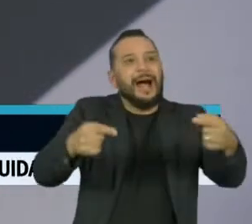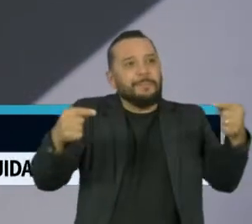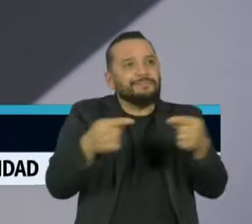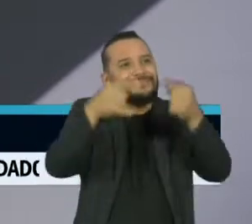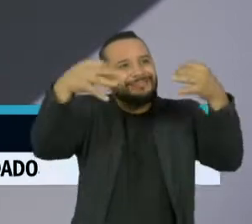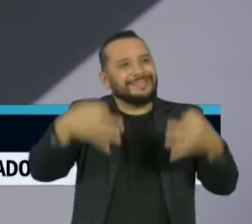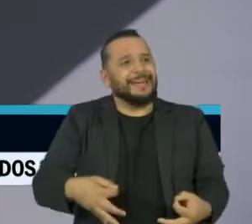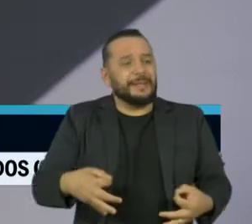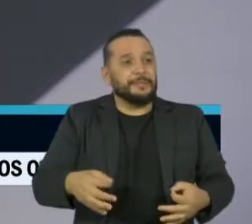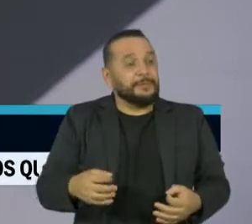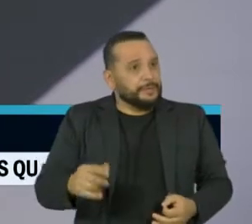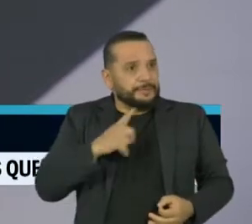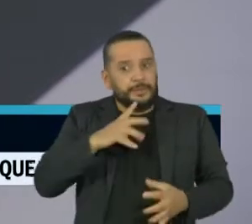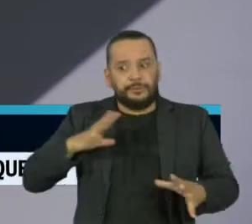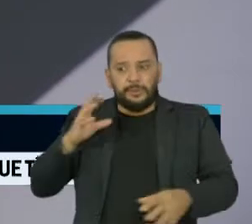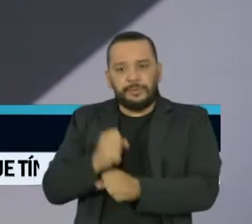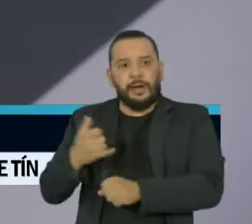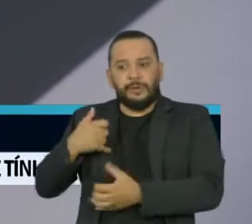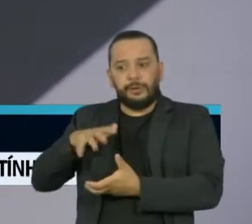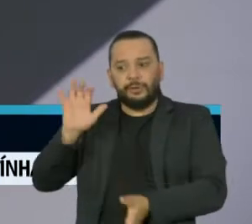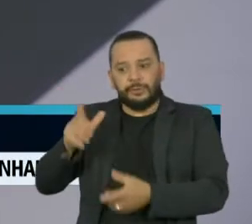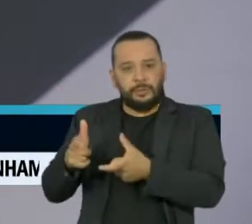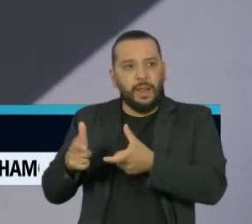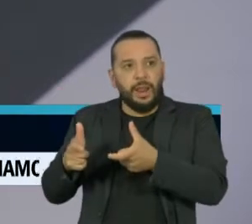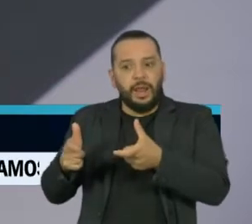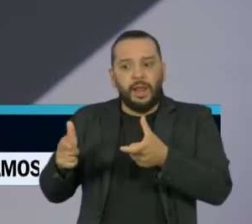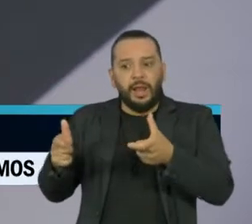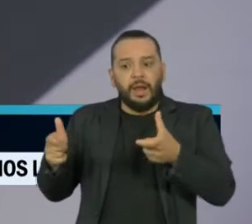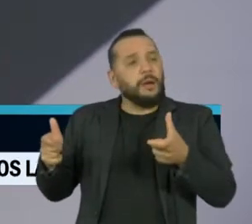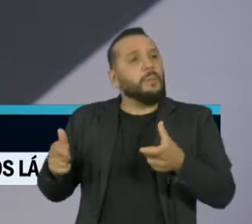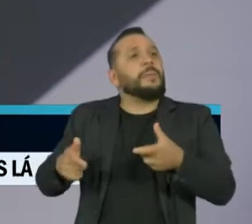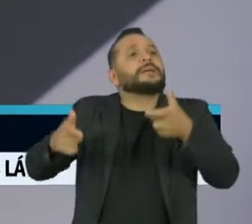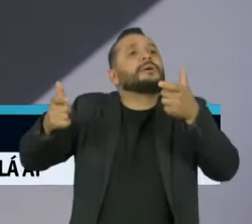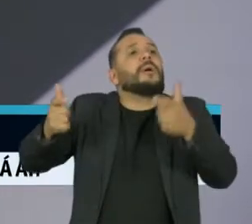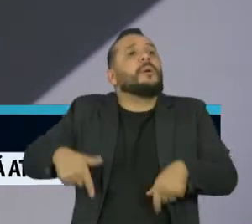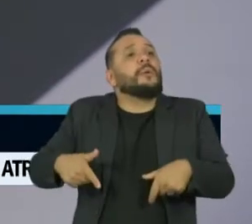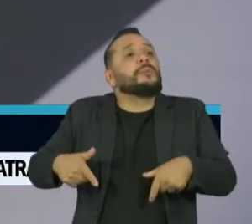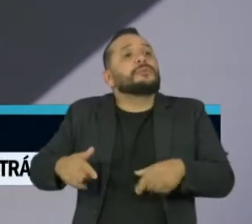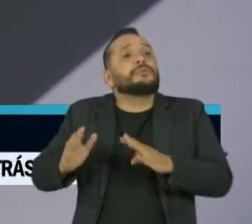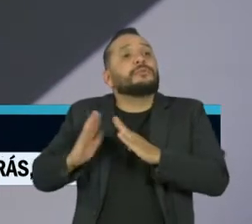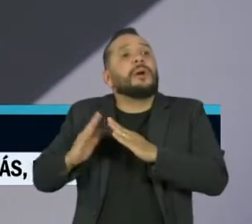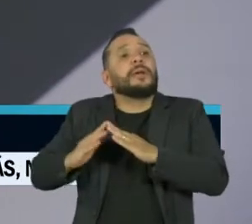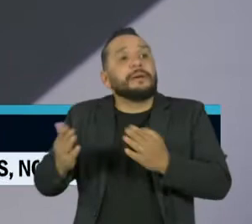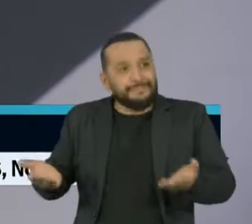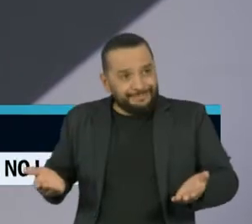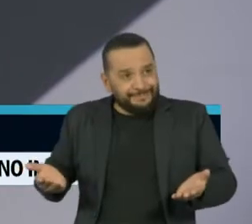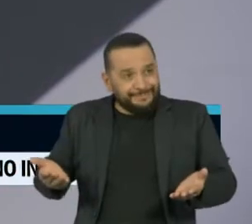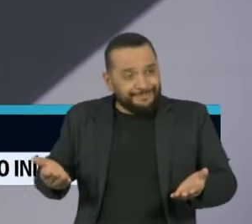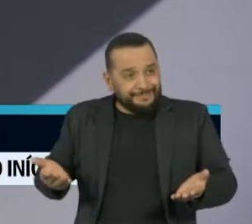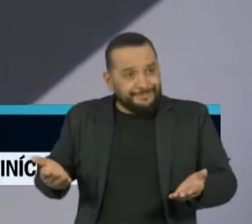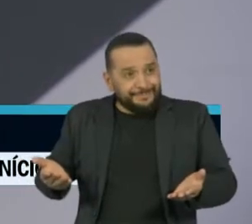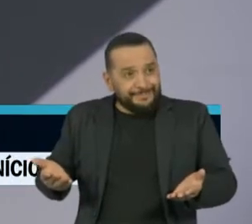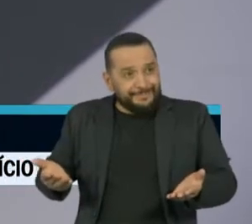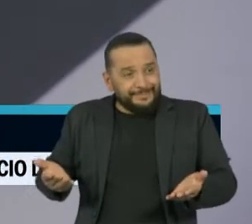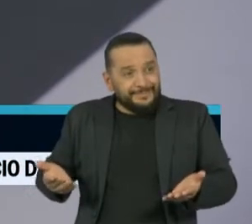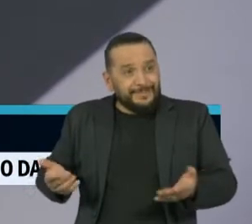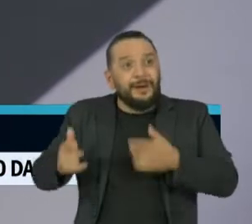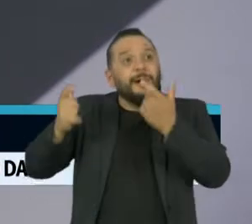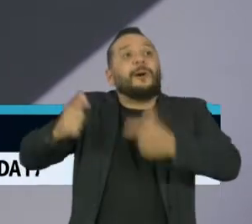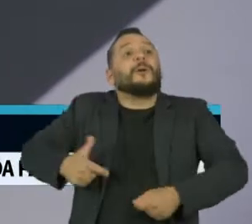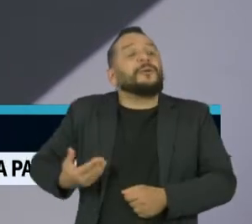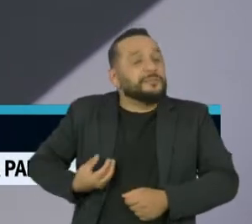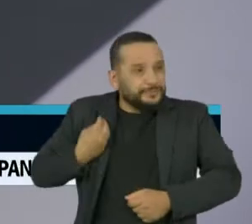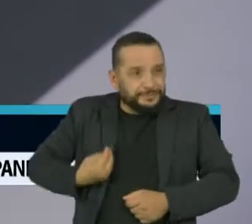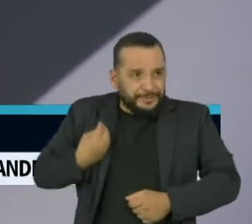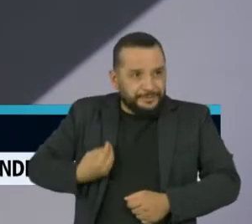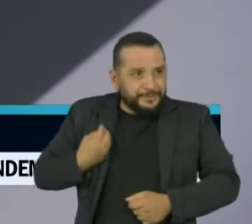percebe que o número de idosos aumentando mas precisamos saber com números mais reais e essa essa